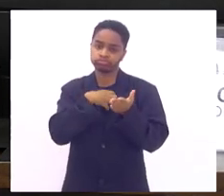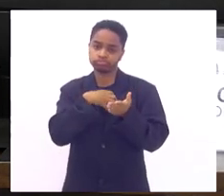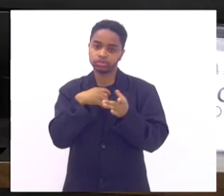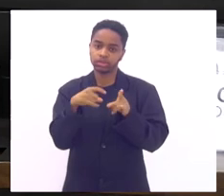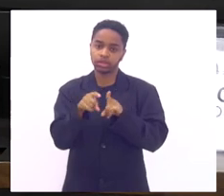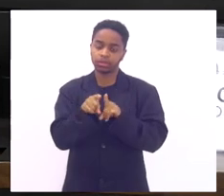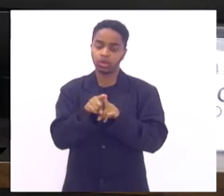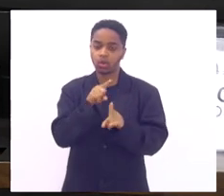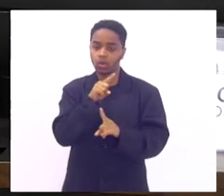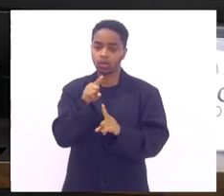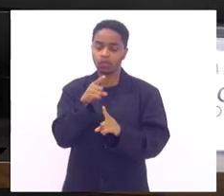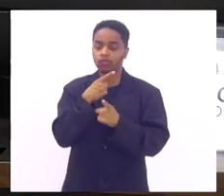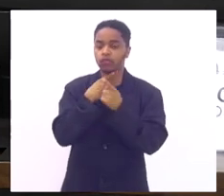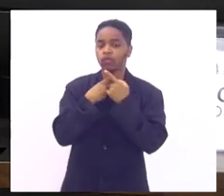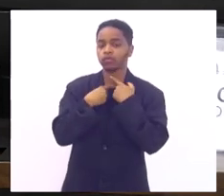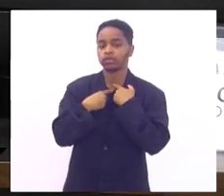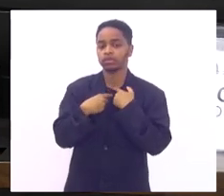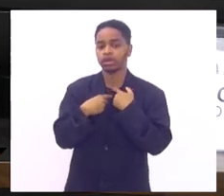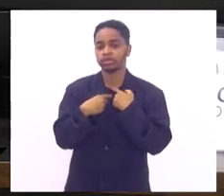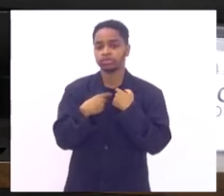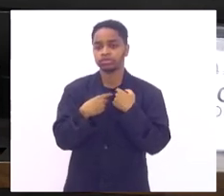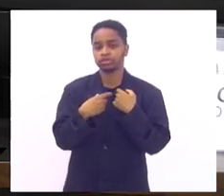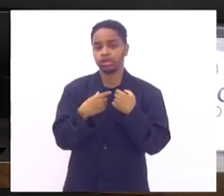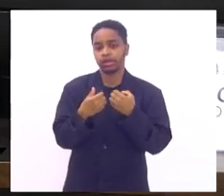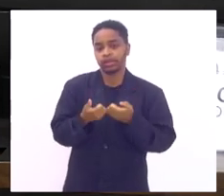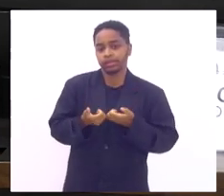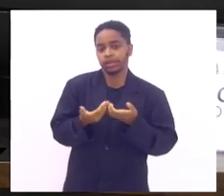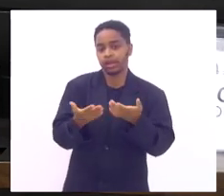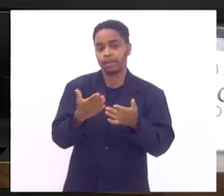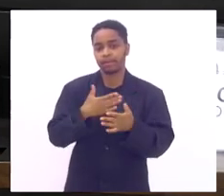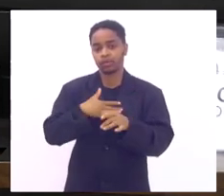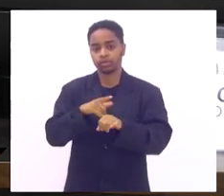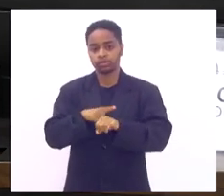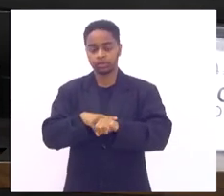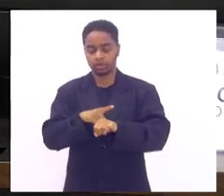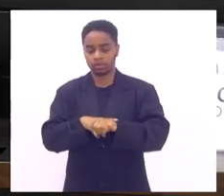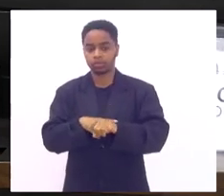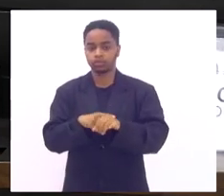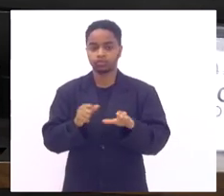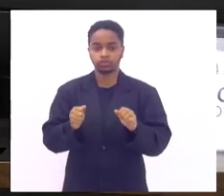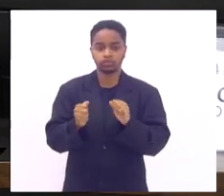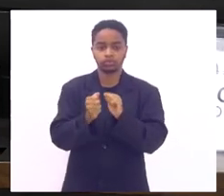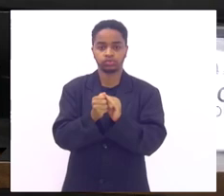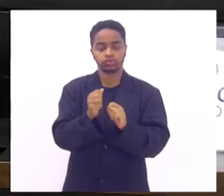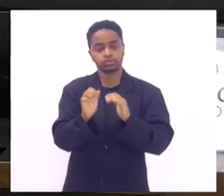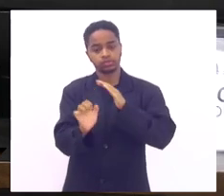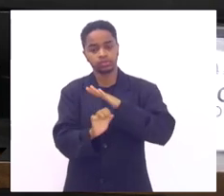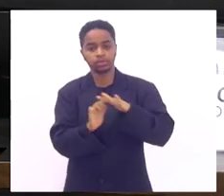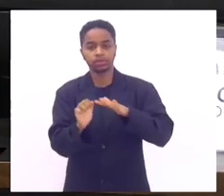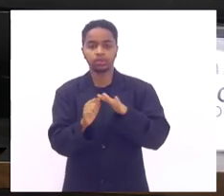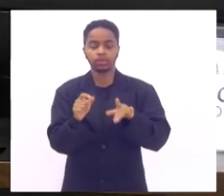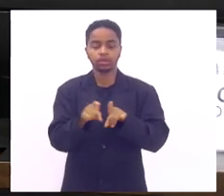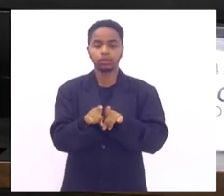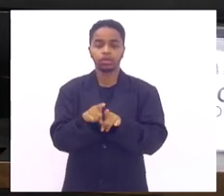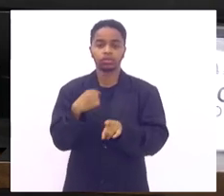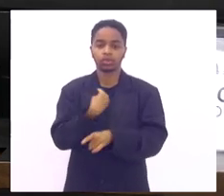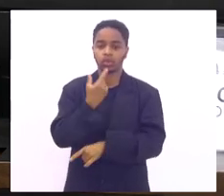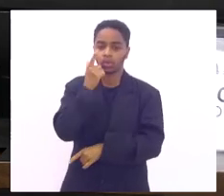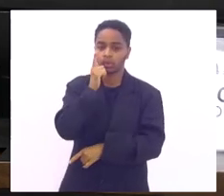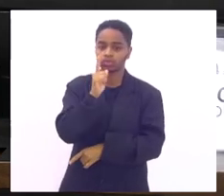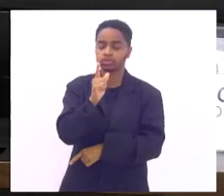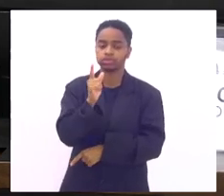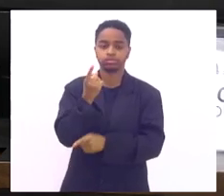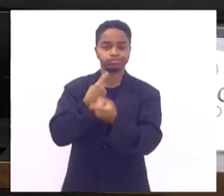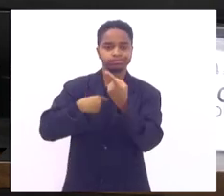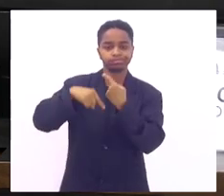pouquinho do meu tempo para o coletivo, para que a gente pudesse atingir juntos muitos objetivos.